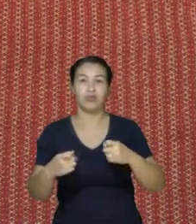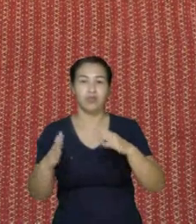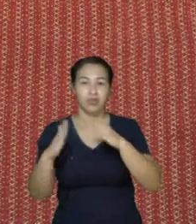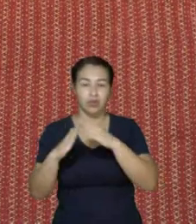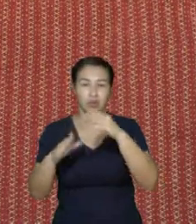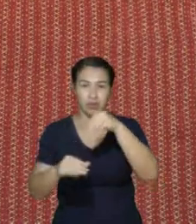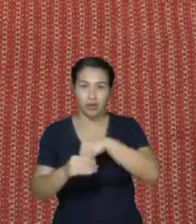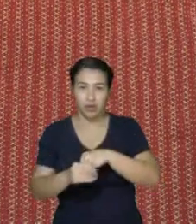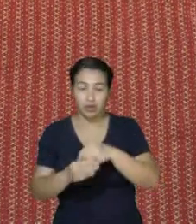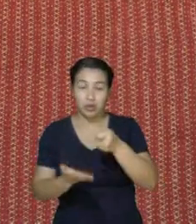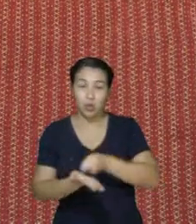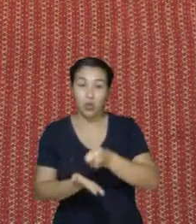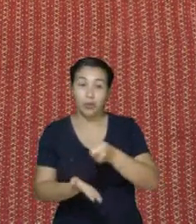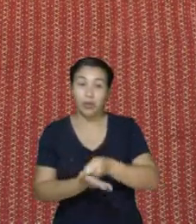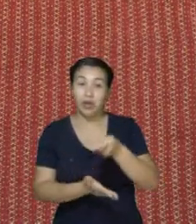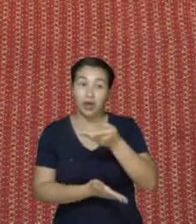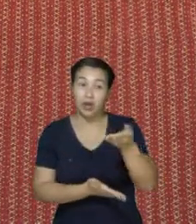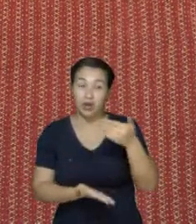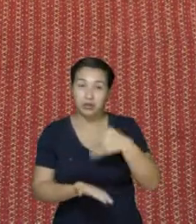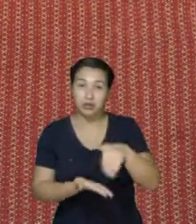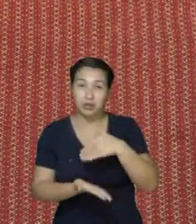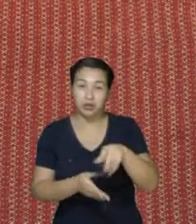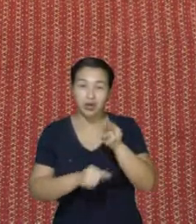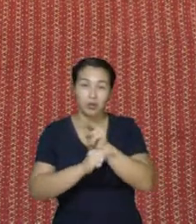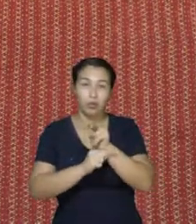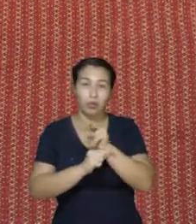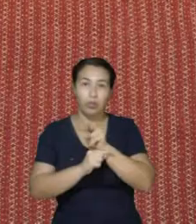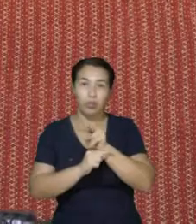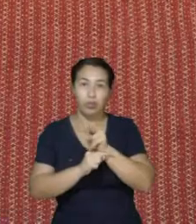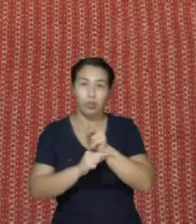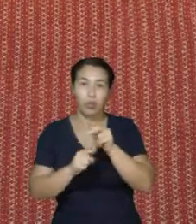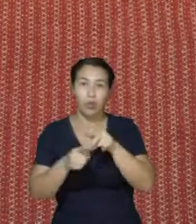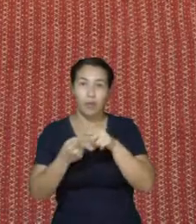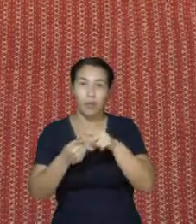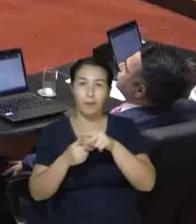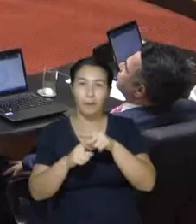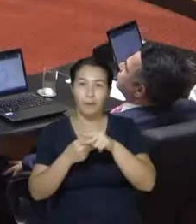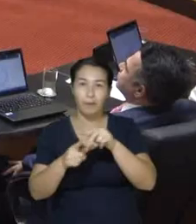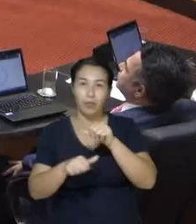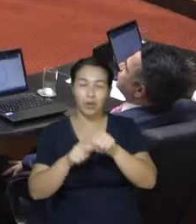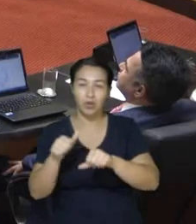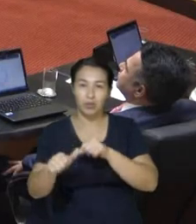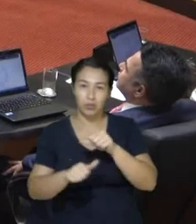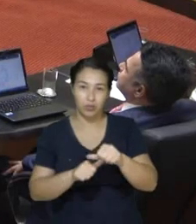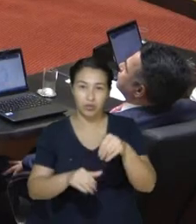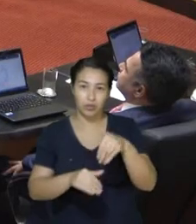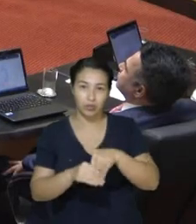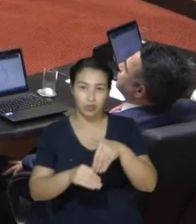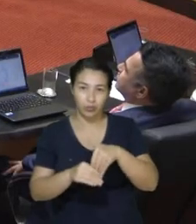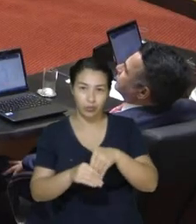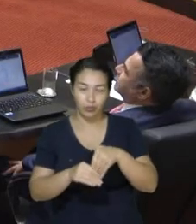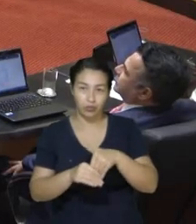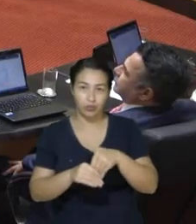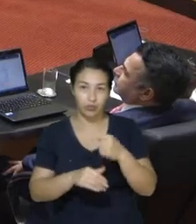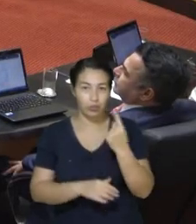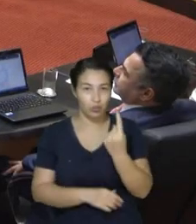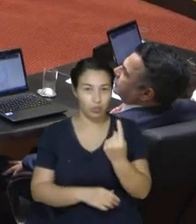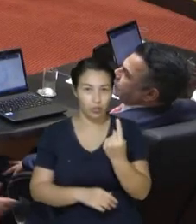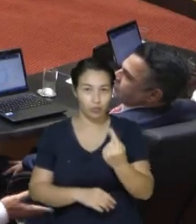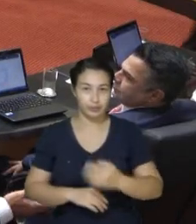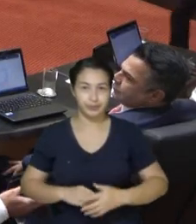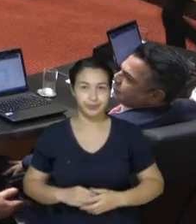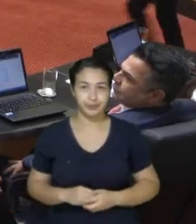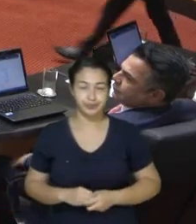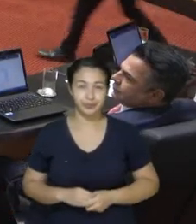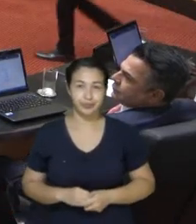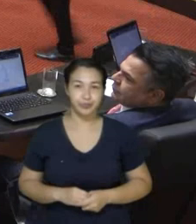de ter que fazer esta fiscalização. Então pedimos pela manutenção do veto. Voto 1. Obrigado, deputada Ana. Ana,